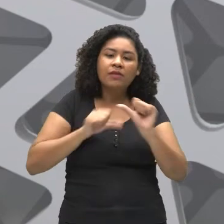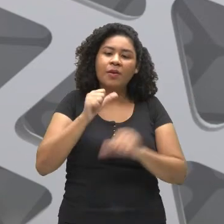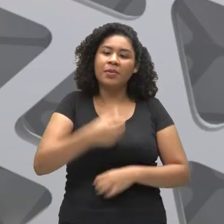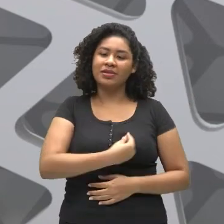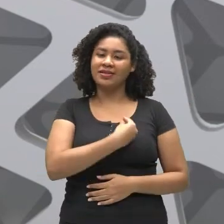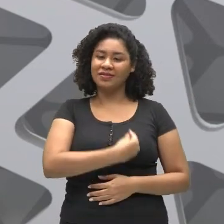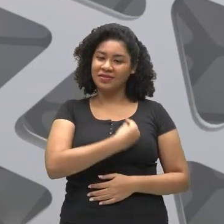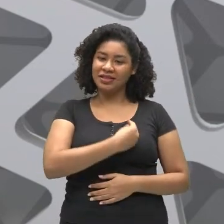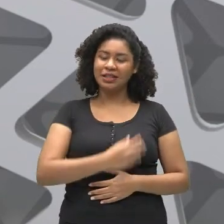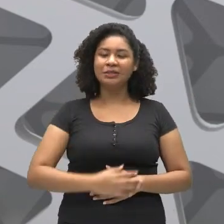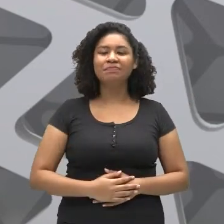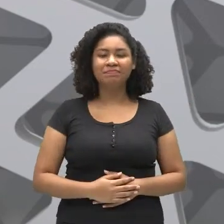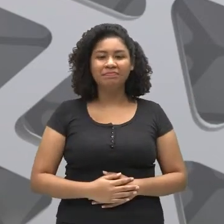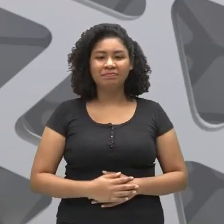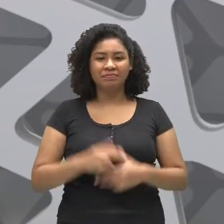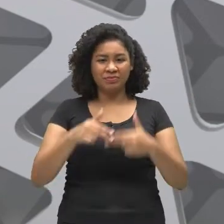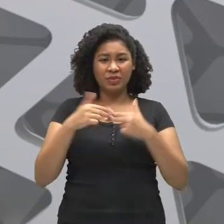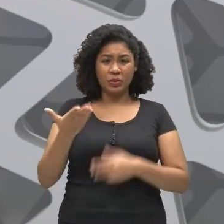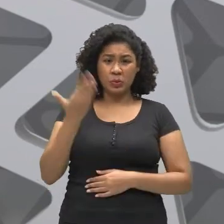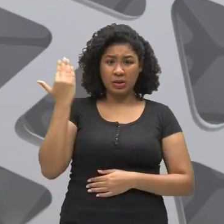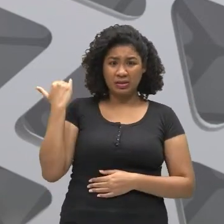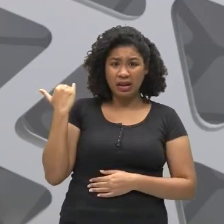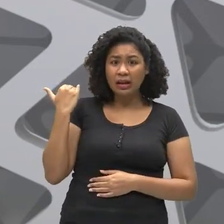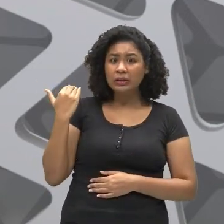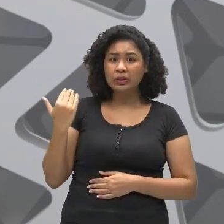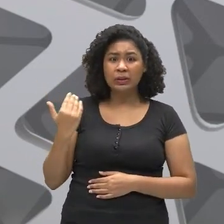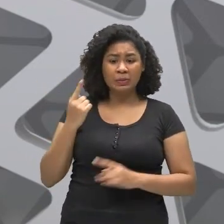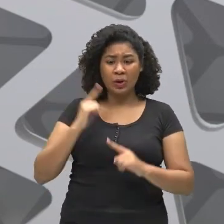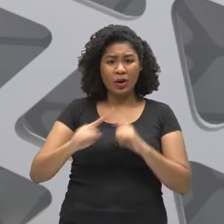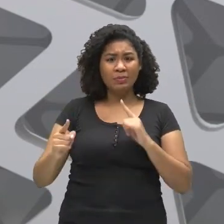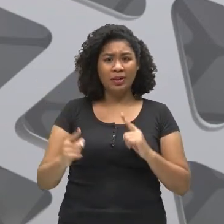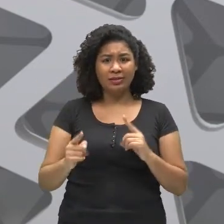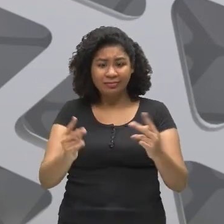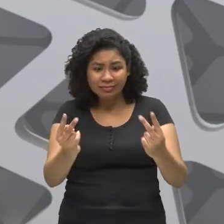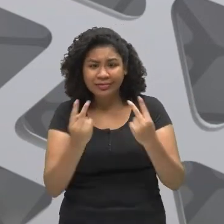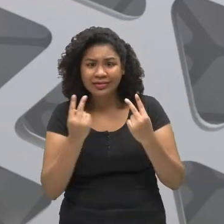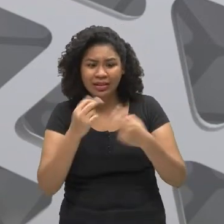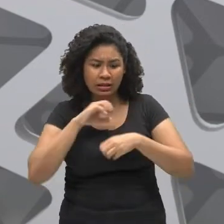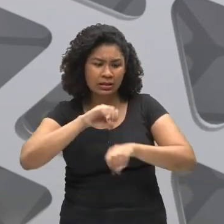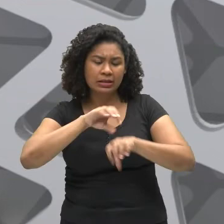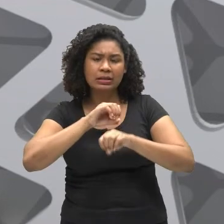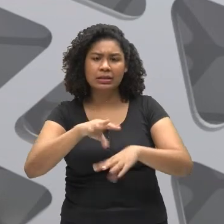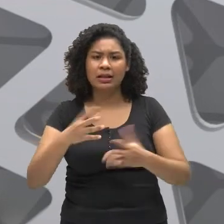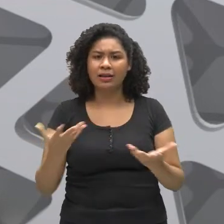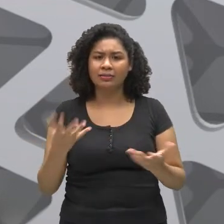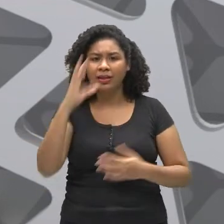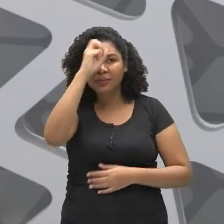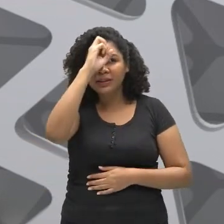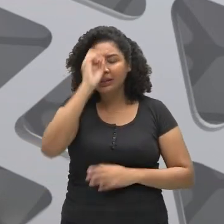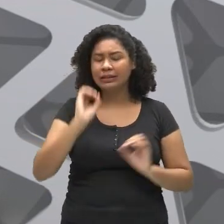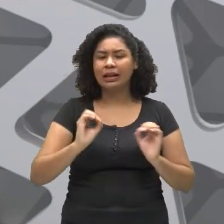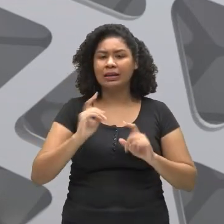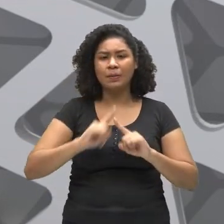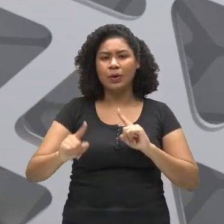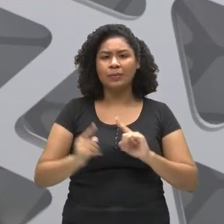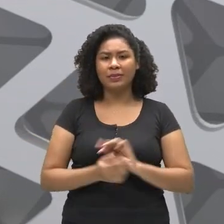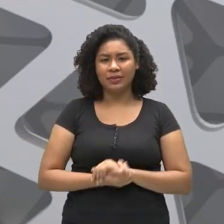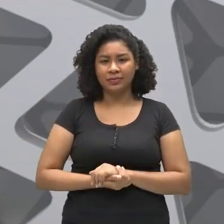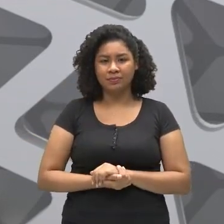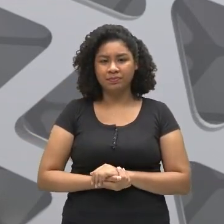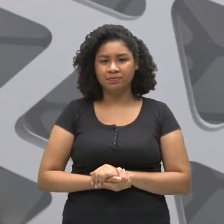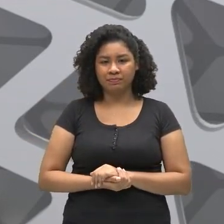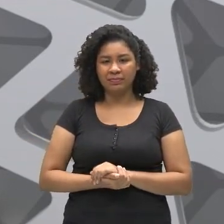momento em que nós não podíamos ter isso aqui. Nós não podíamos ter educação. O INDEX é uma coisa